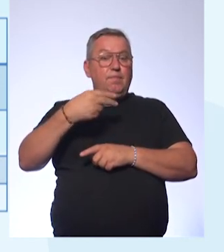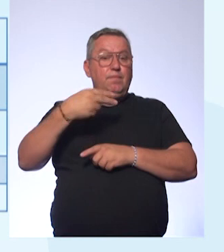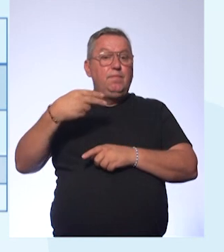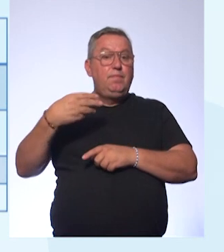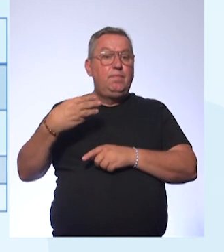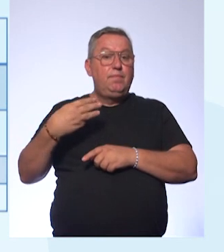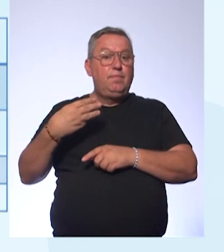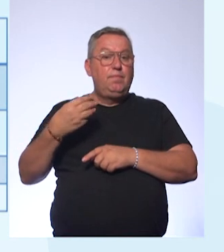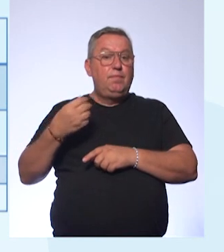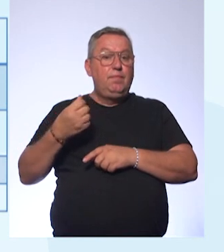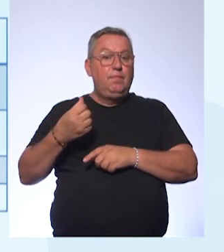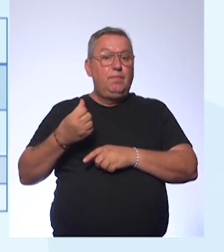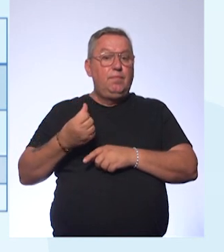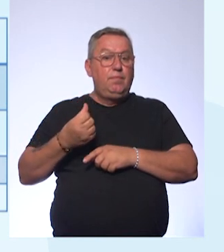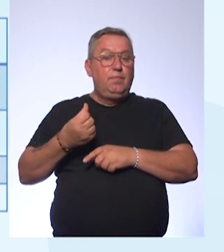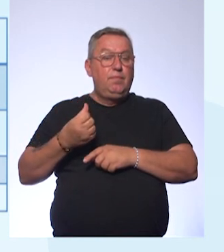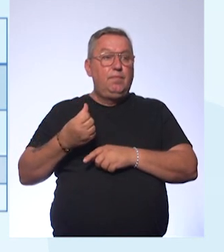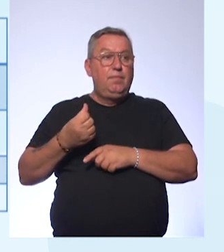a